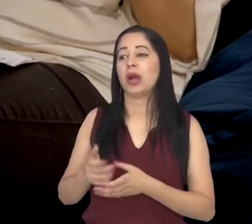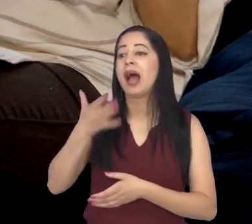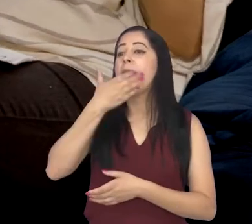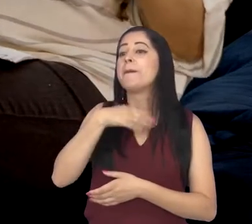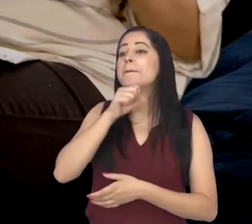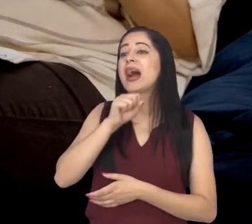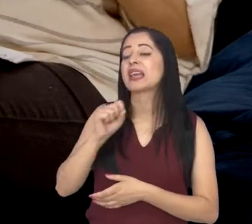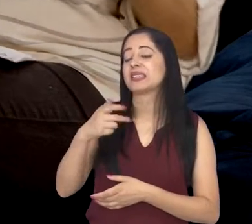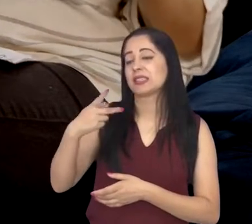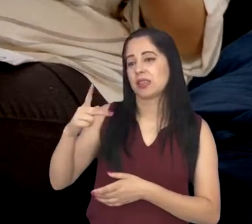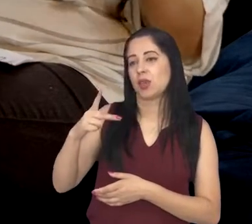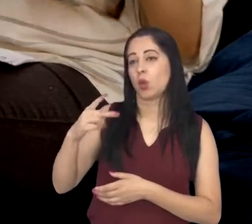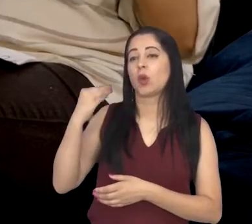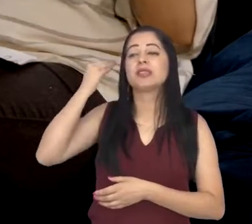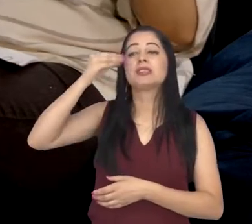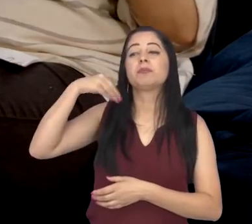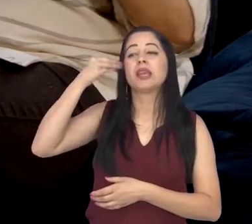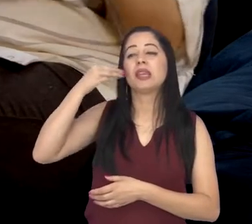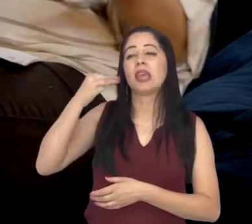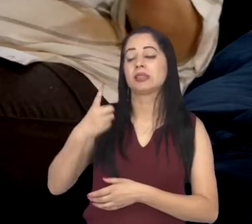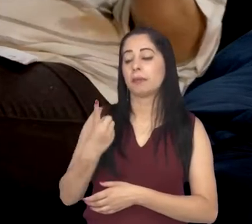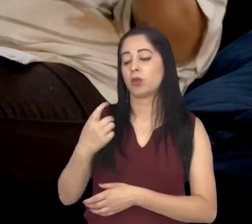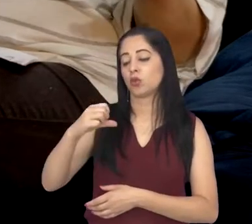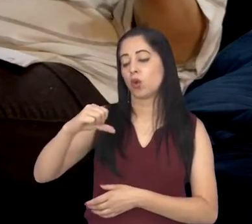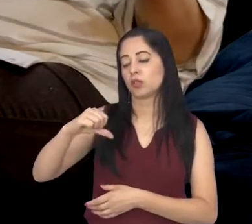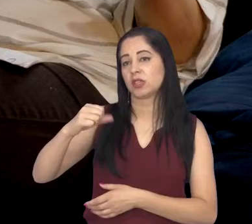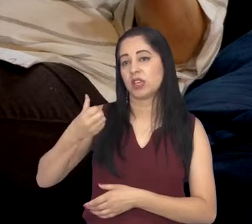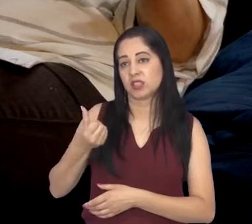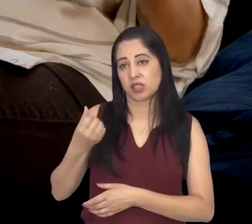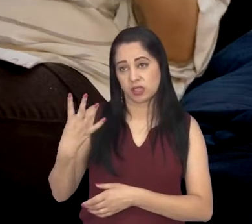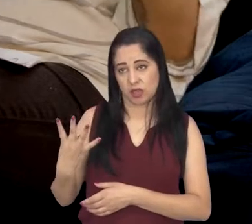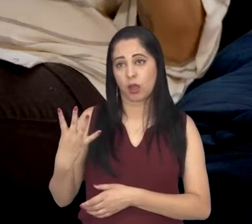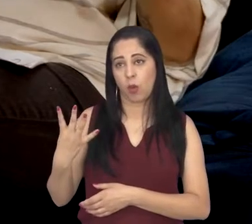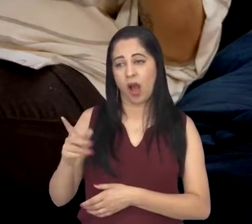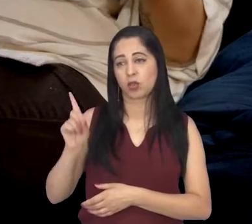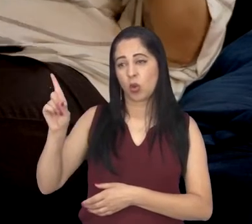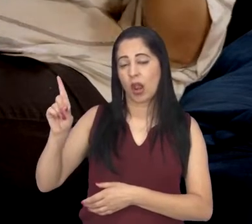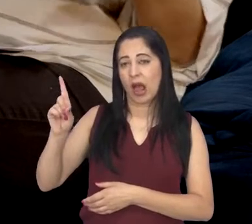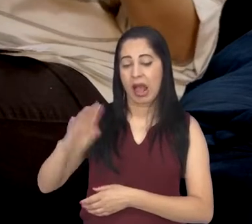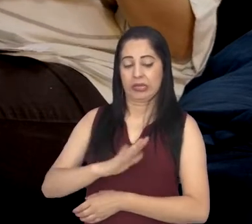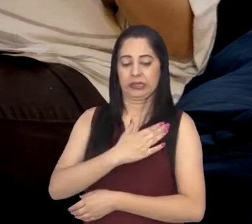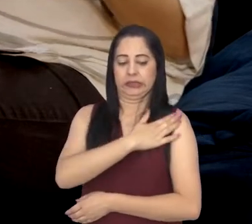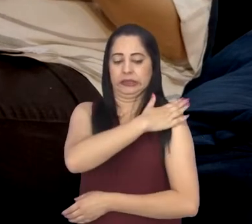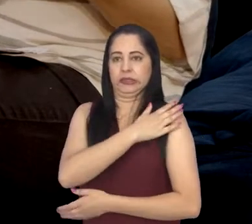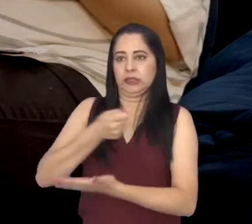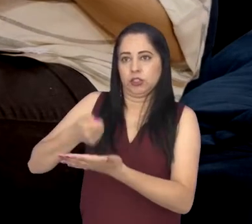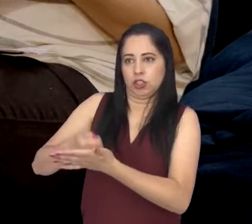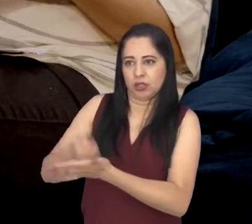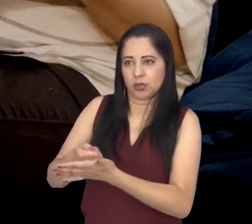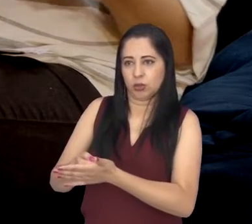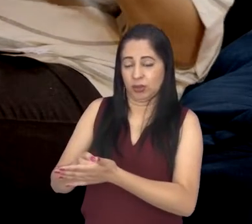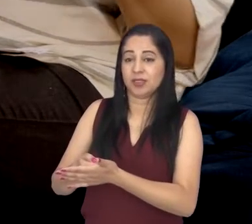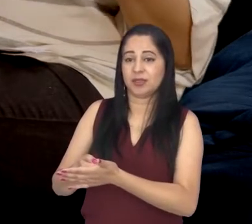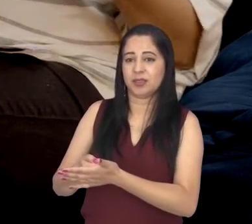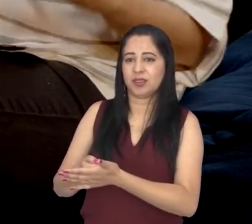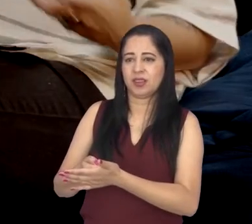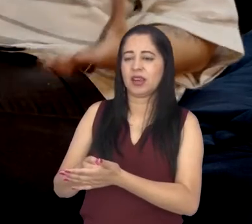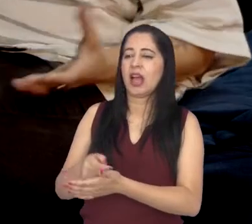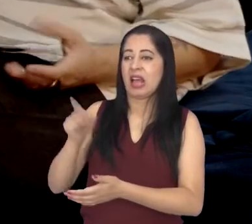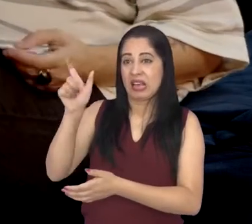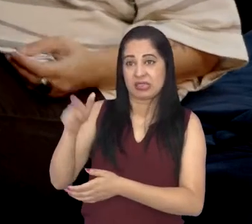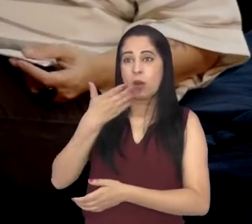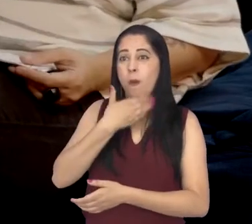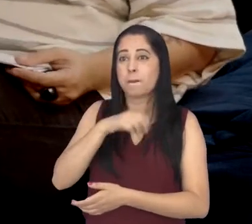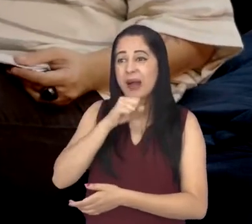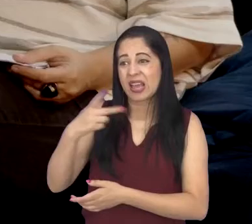ditadura militar, em 64, mais esse período que ele ficou desaparecido, esse acontecimento te motivou a